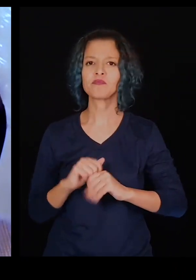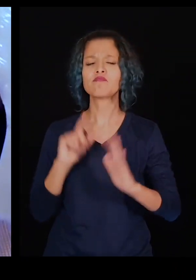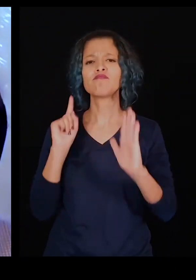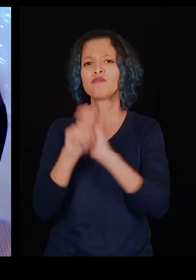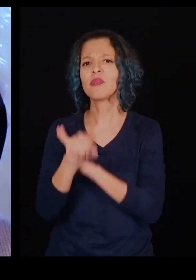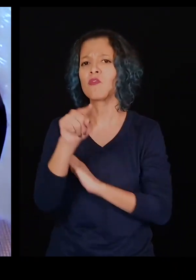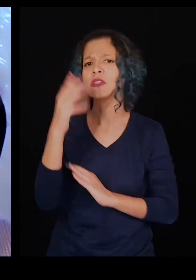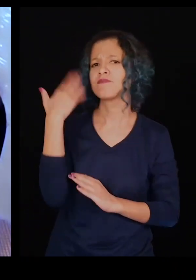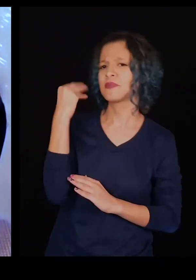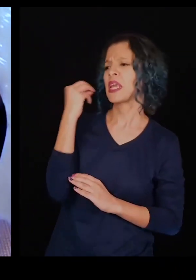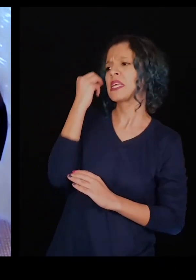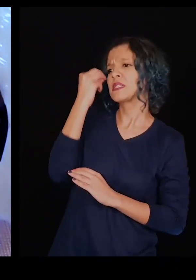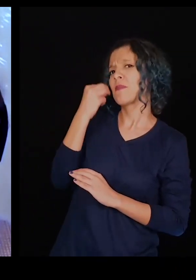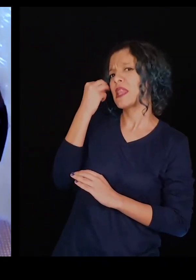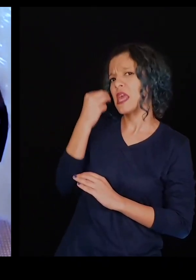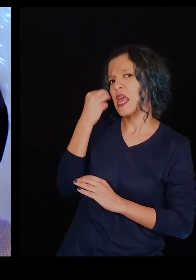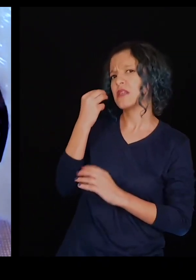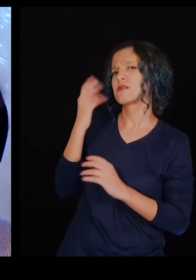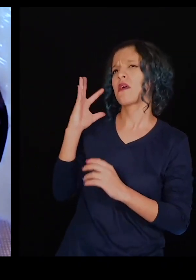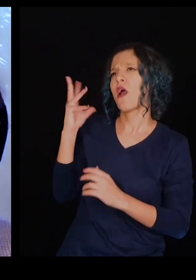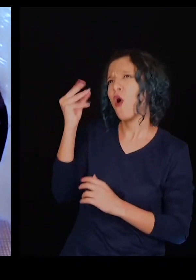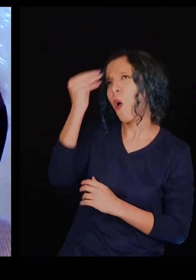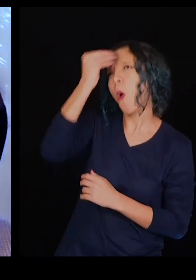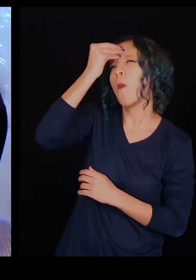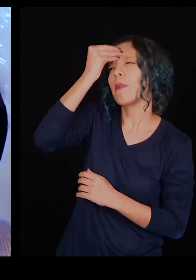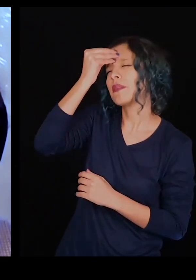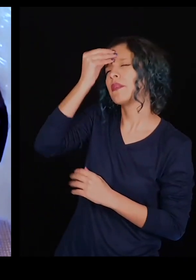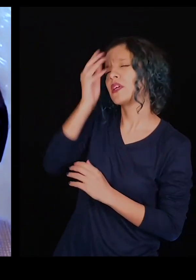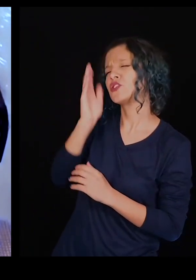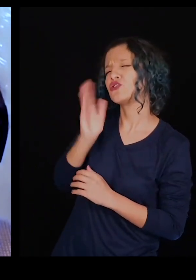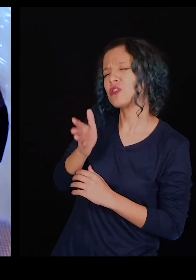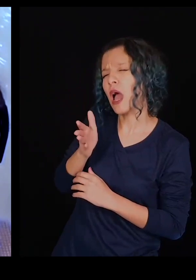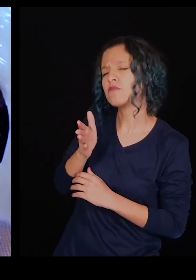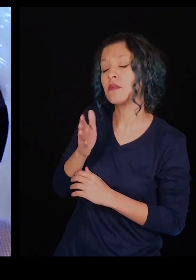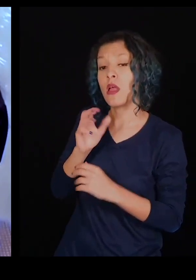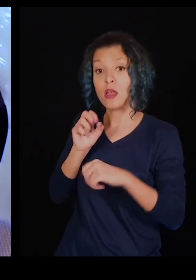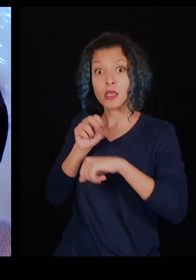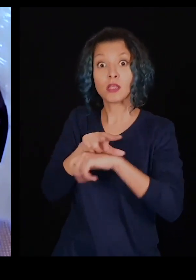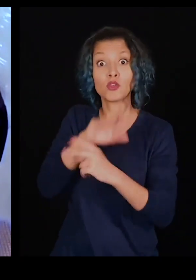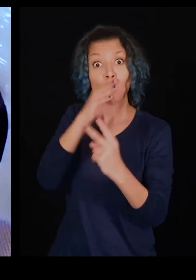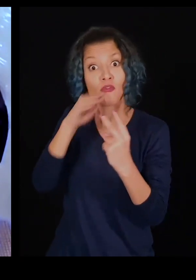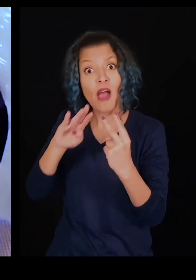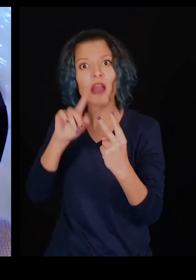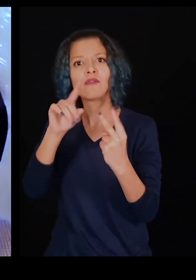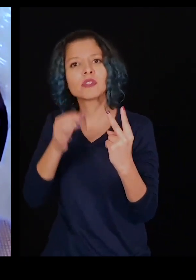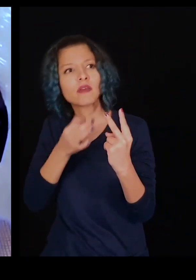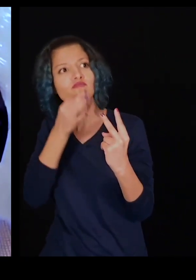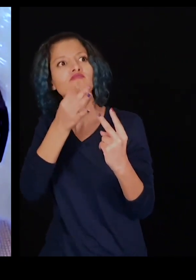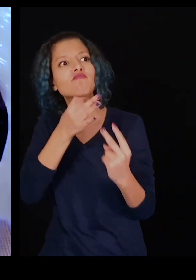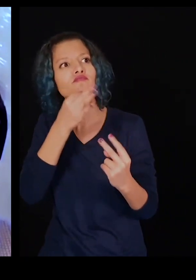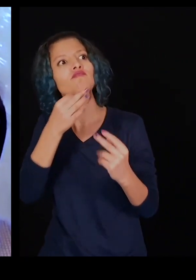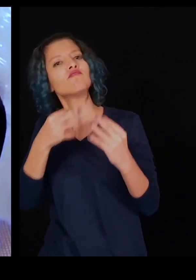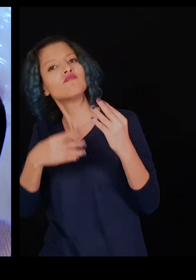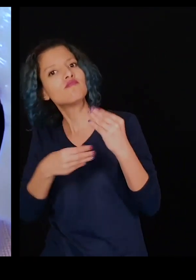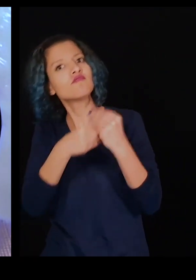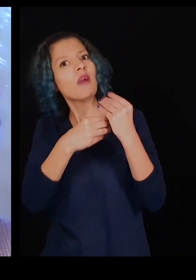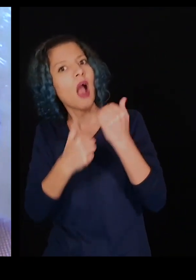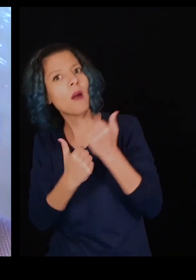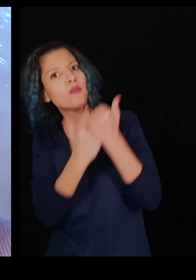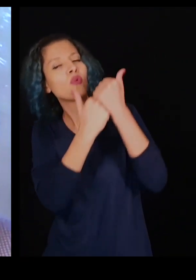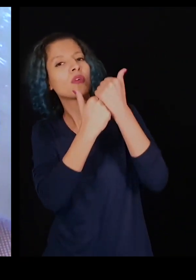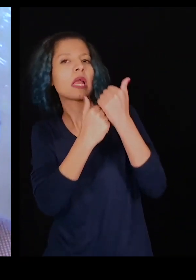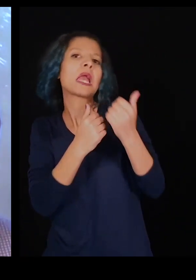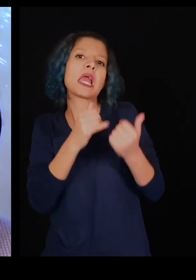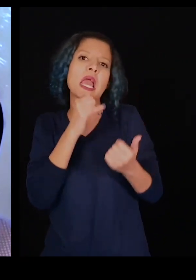experiência, a sua sensibilidade, você vê isso sendo utilizado no dia a dia da Vale, no, nas decisões finais,